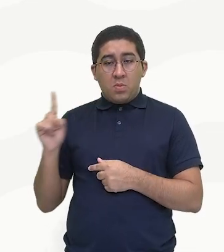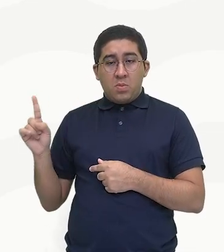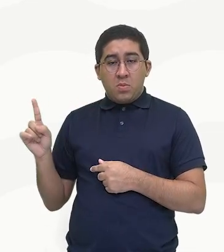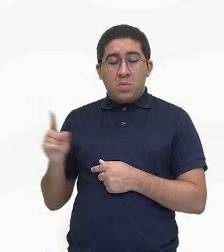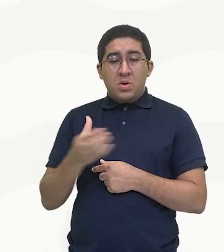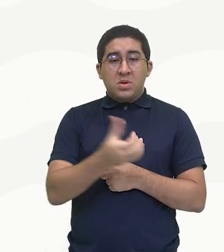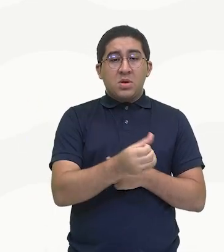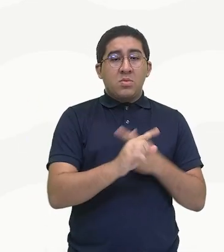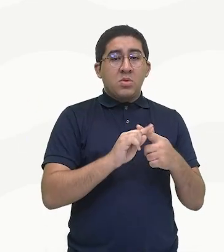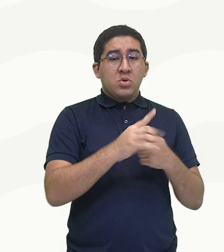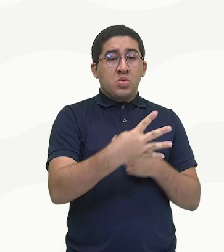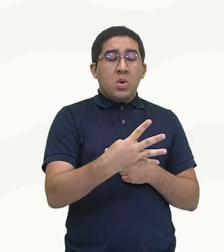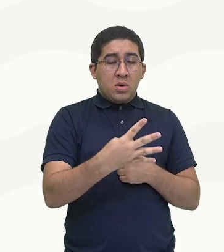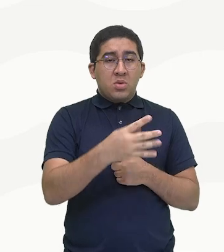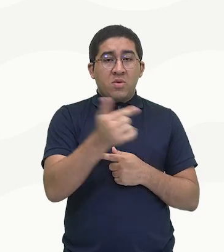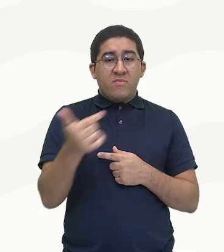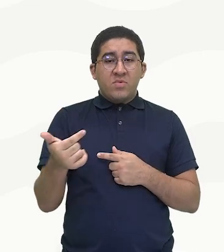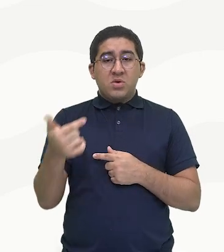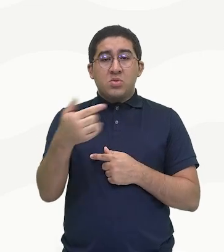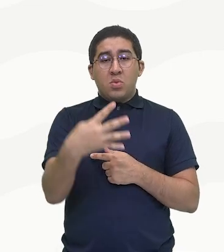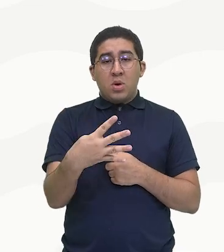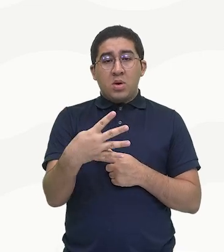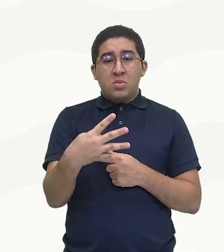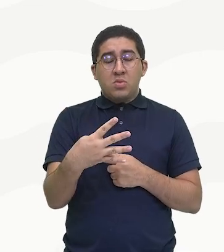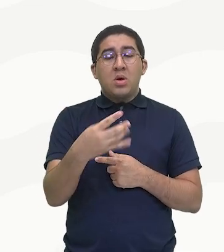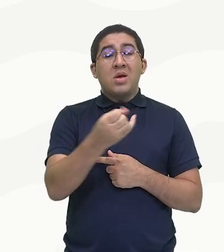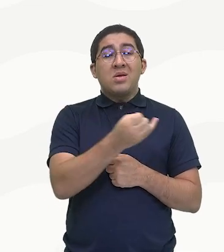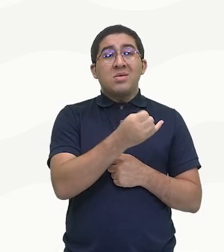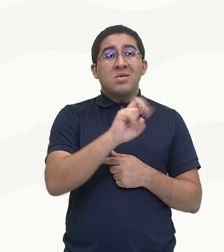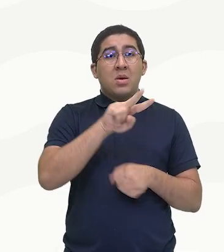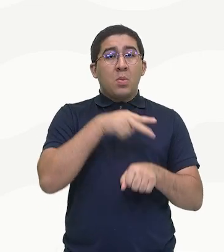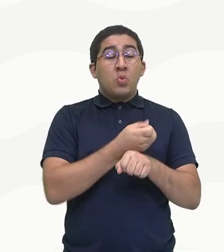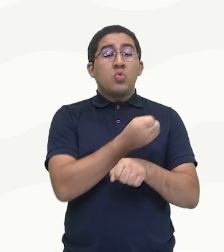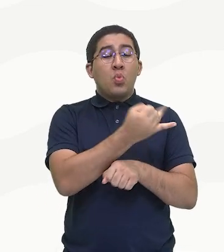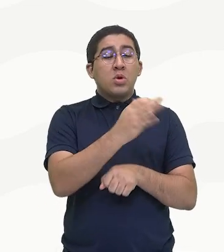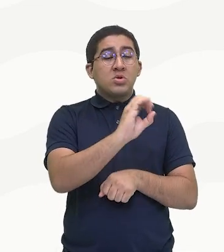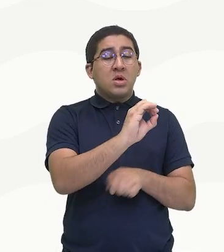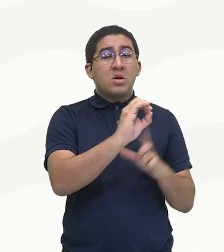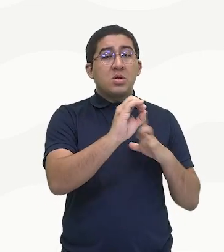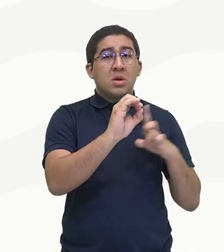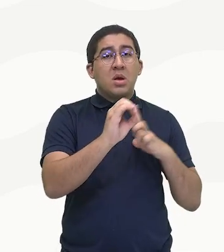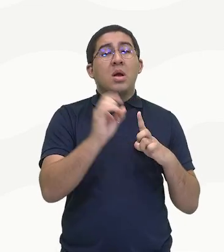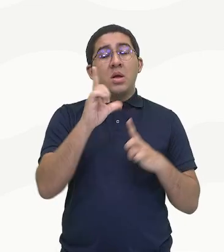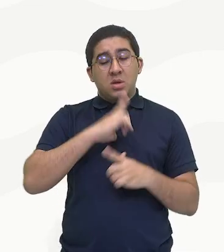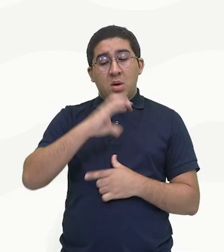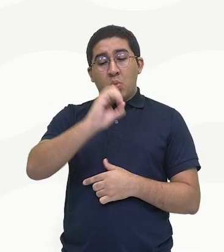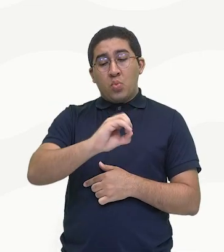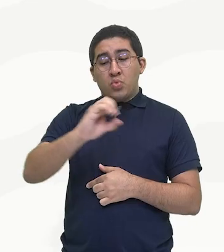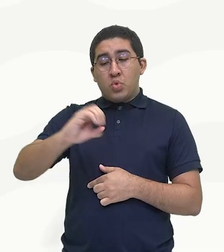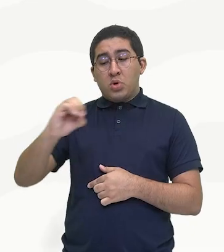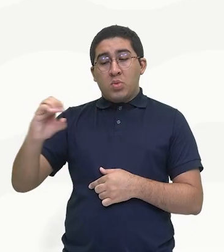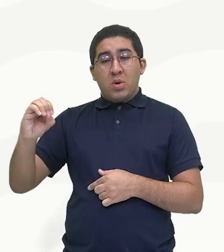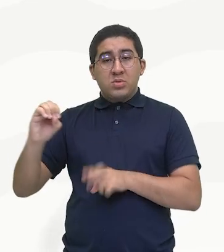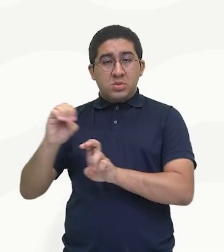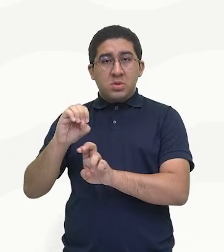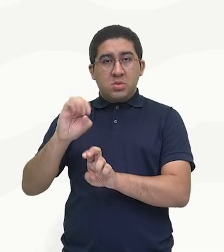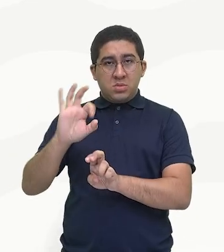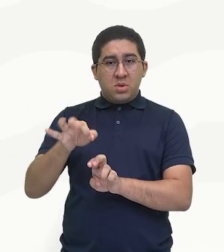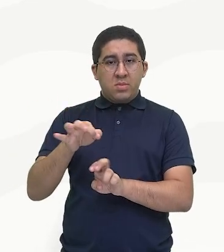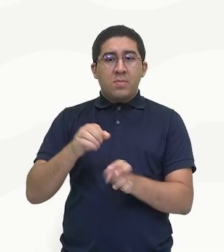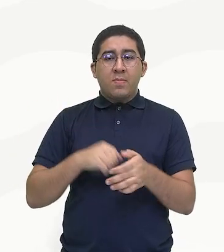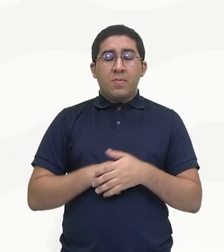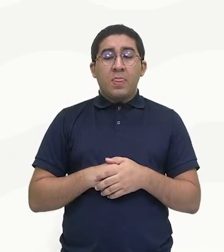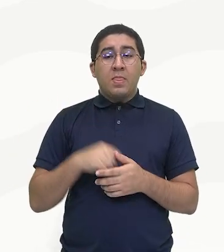vezes 4, 24, e a gente vai ali, ó, só repetir esses 5 zeros aqui. Então, nós temos aí